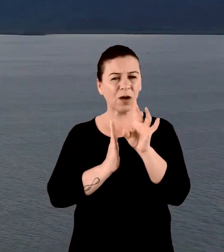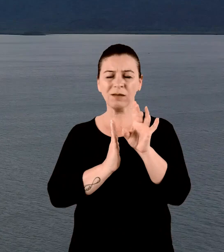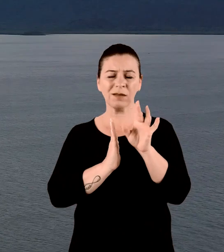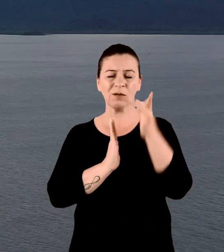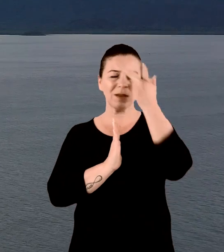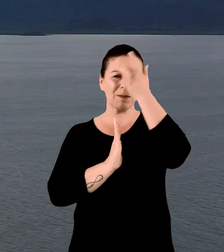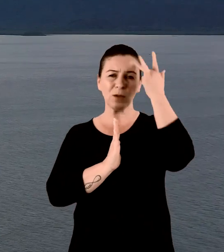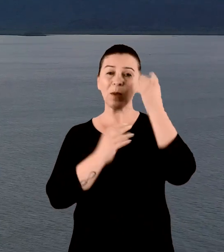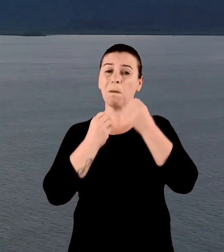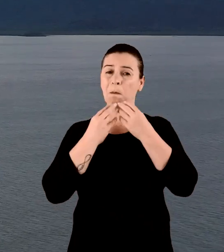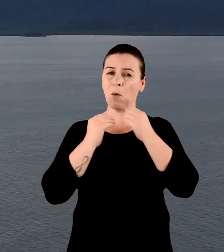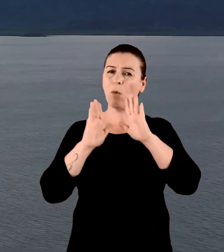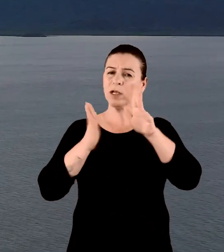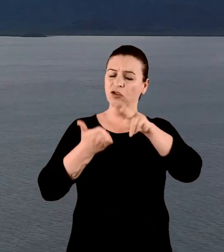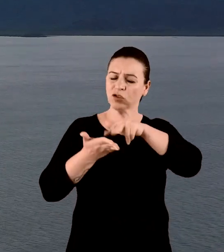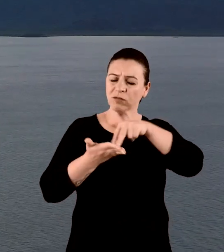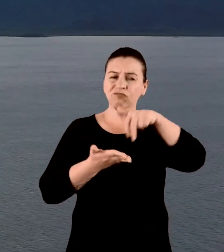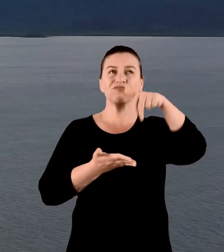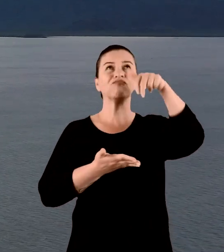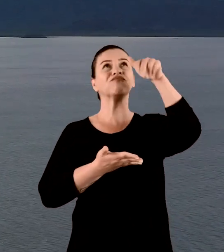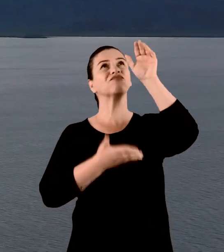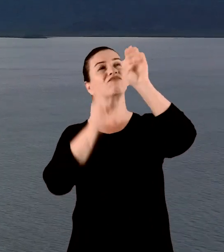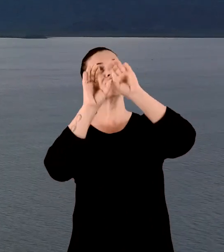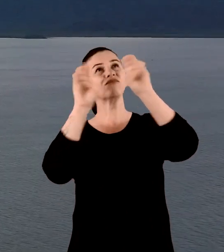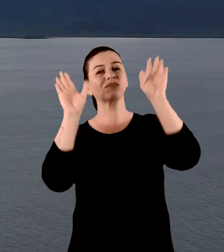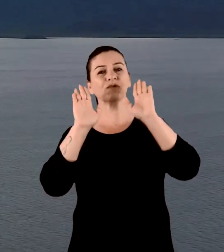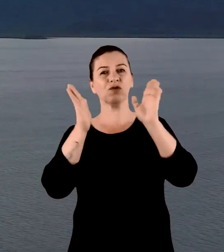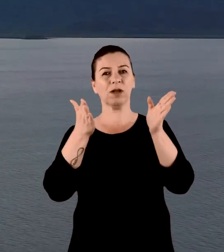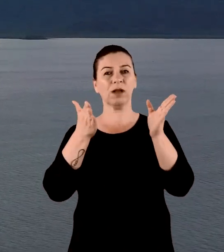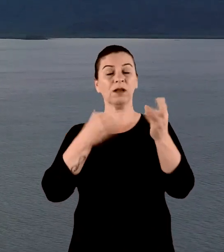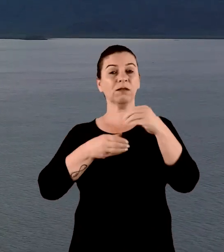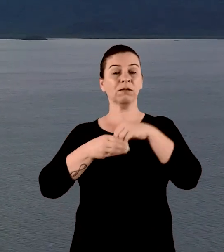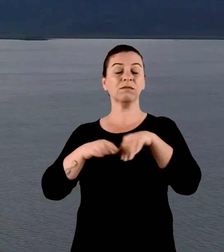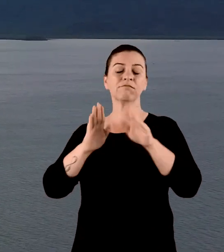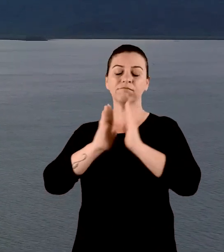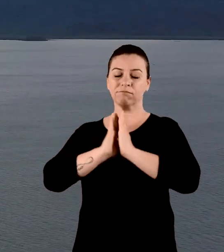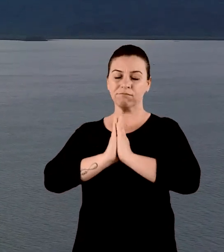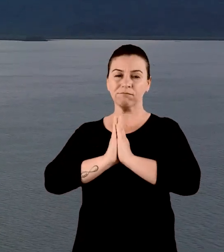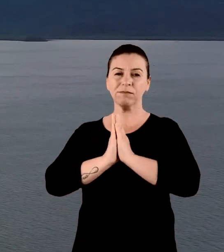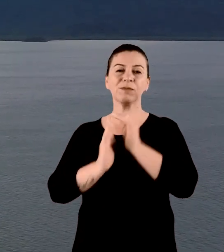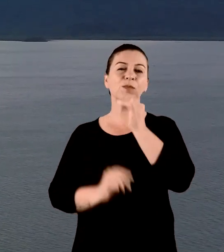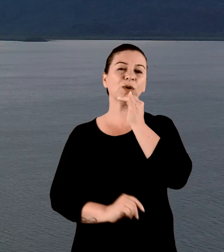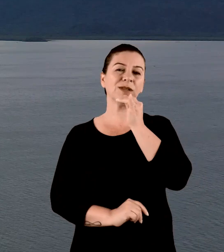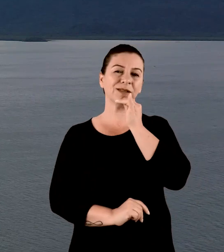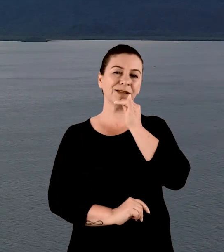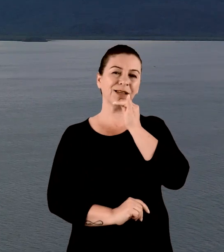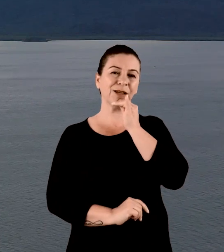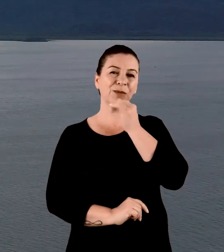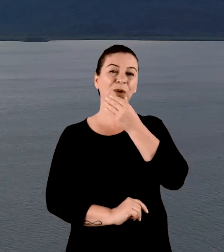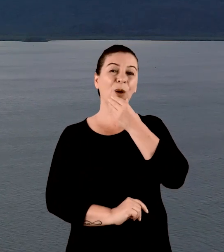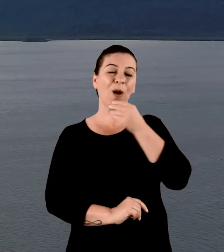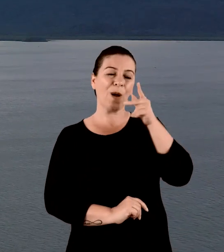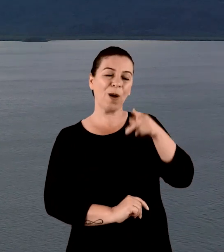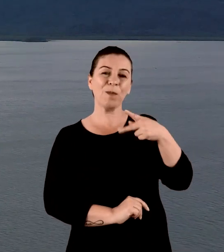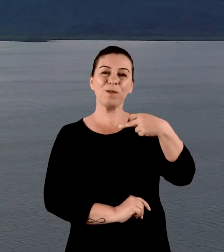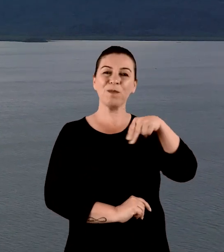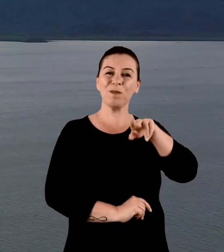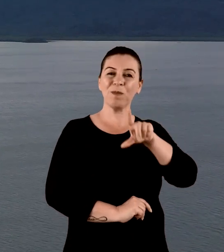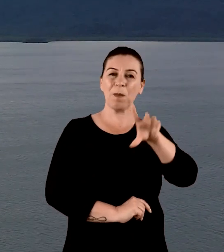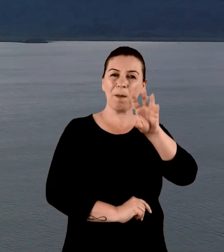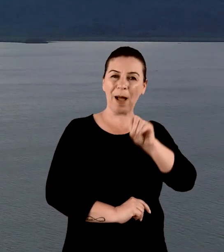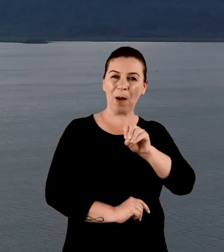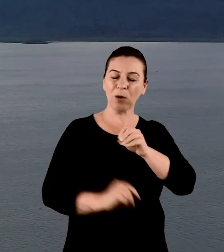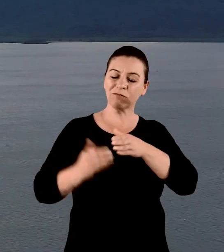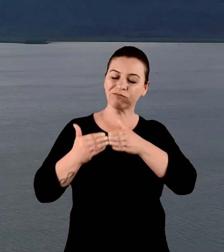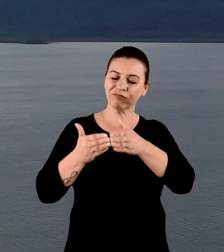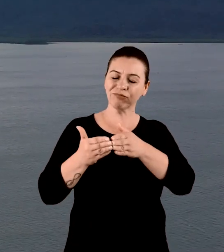boa que já subiu. E dentro disso eu tenho uma gratidão, por exemplo, ao seu Paulinho, piloto do